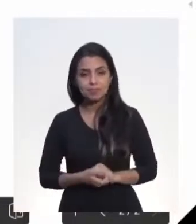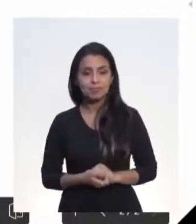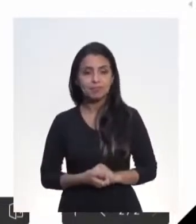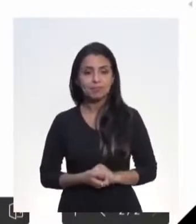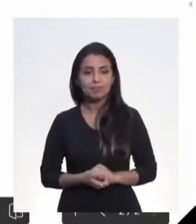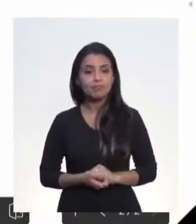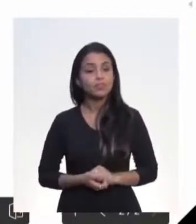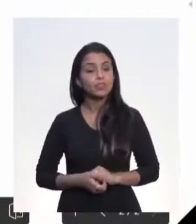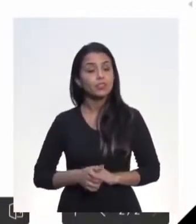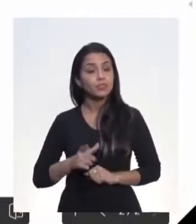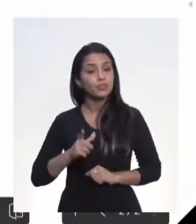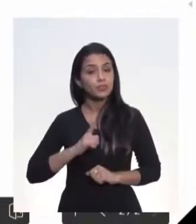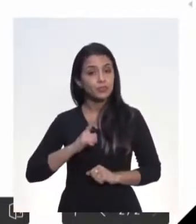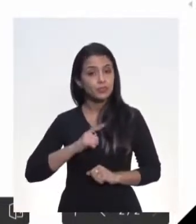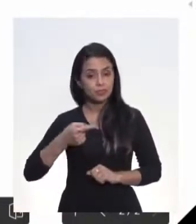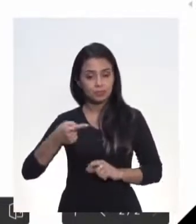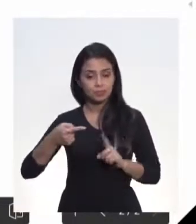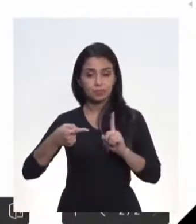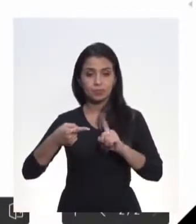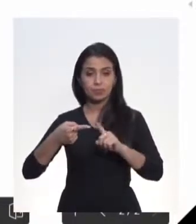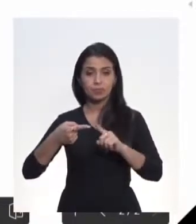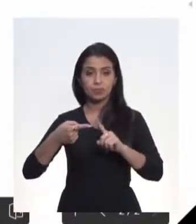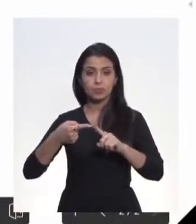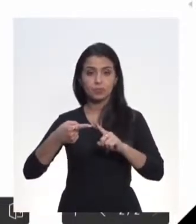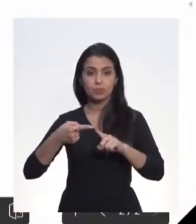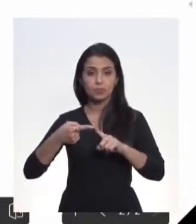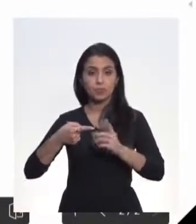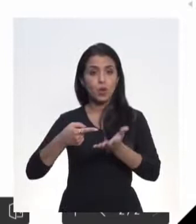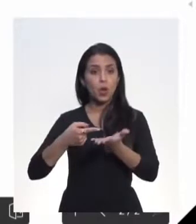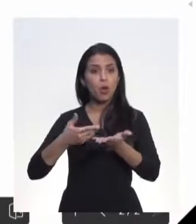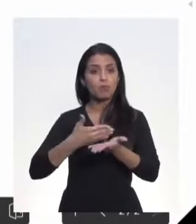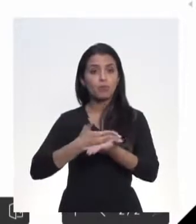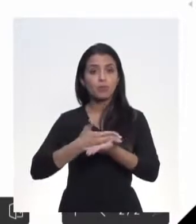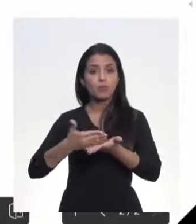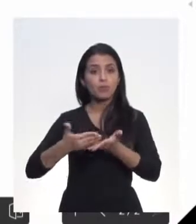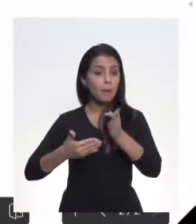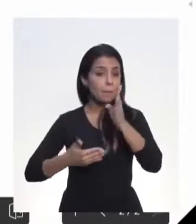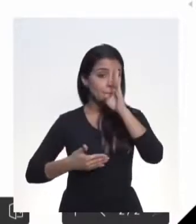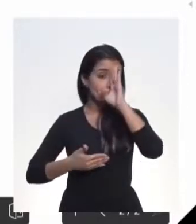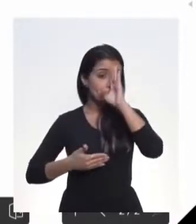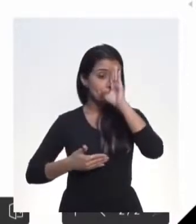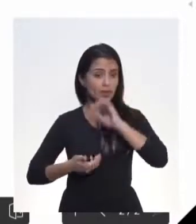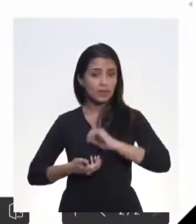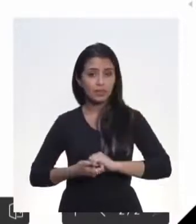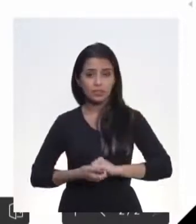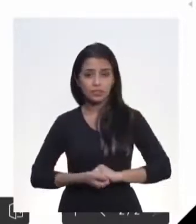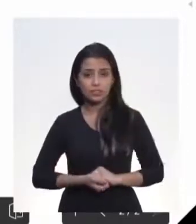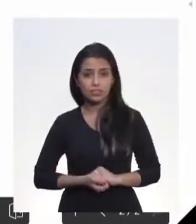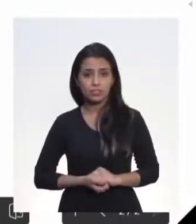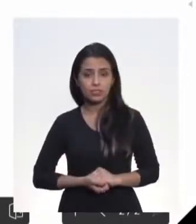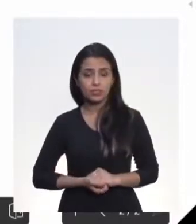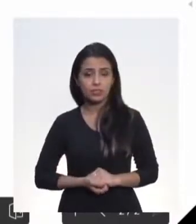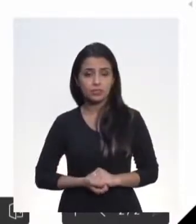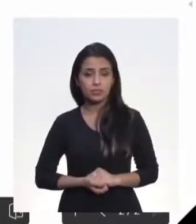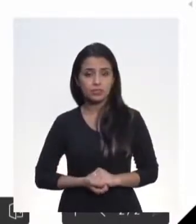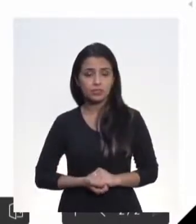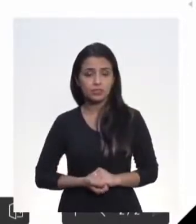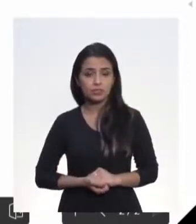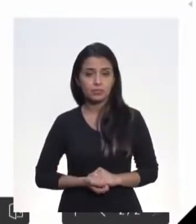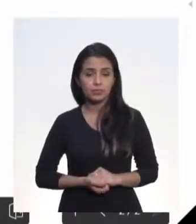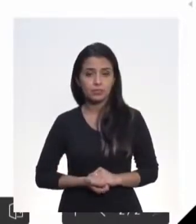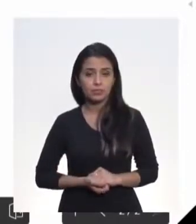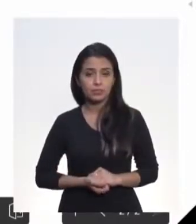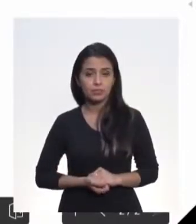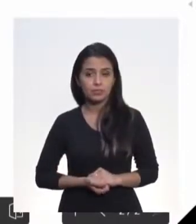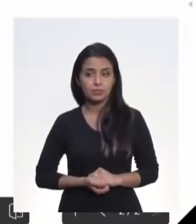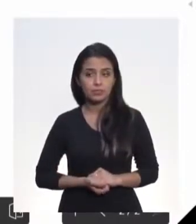tinha aqui, eu começo com a principal e venho com a subordinada depois. Aqui eu começo